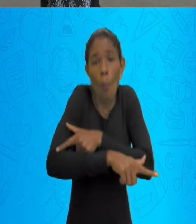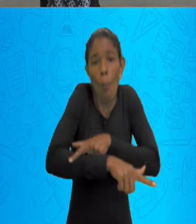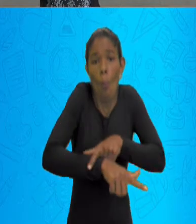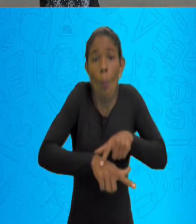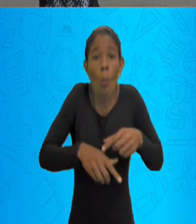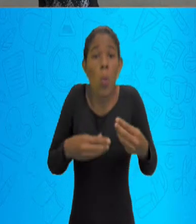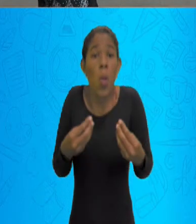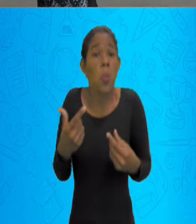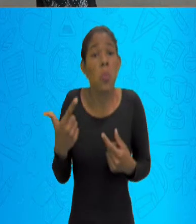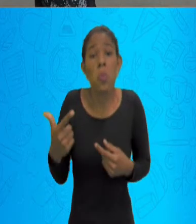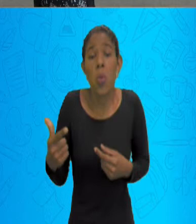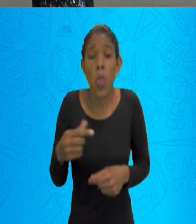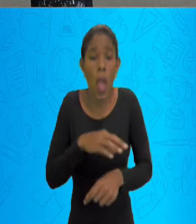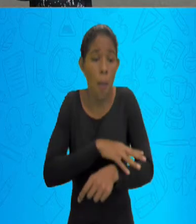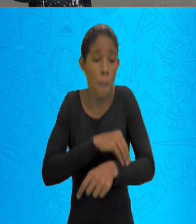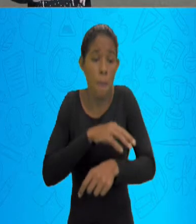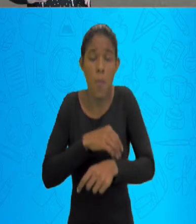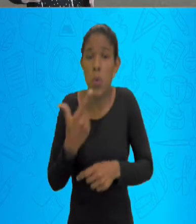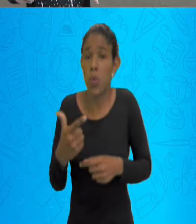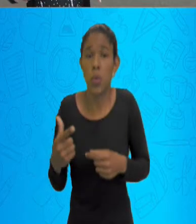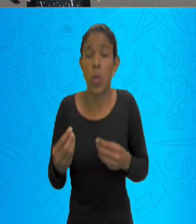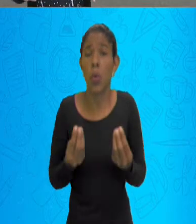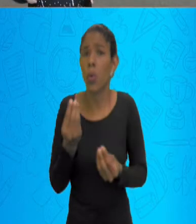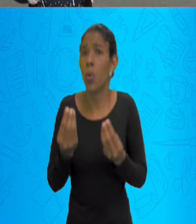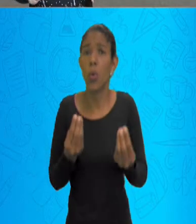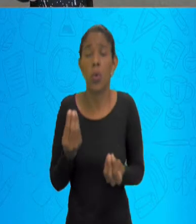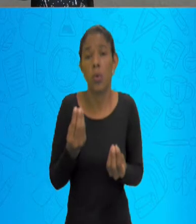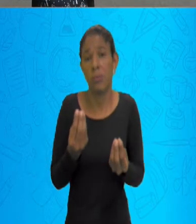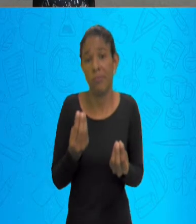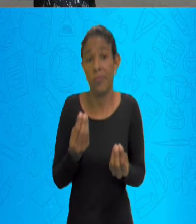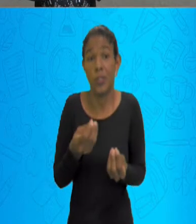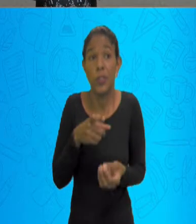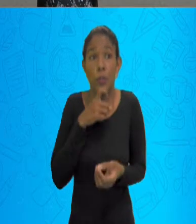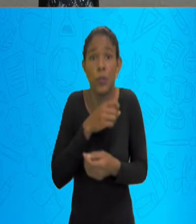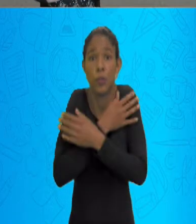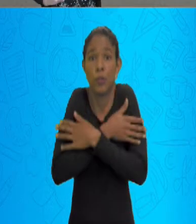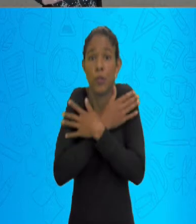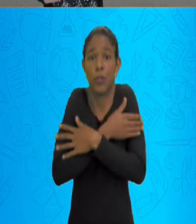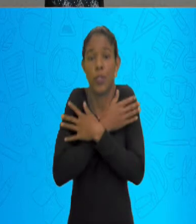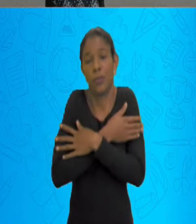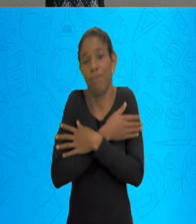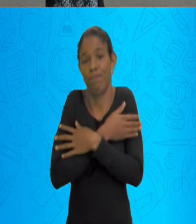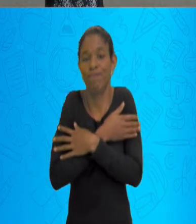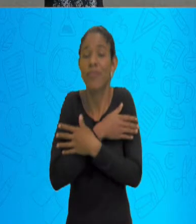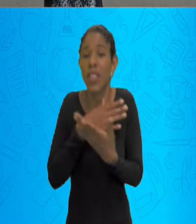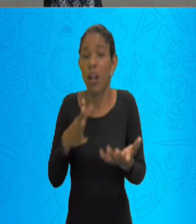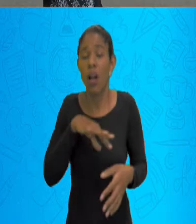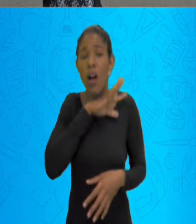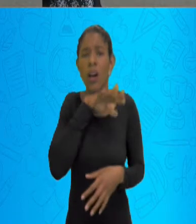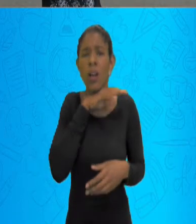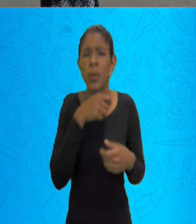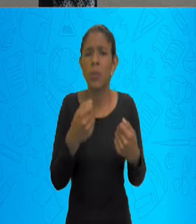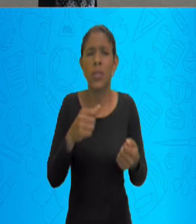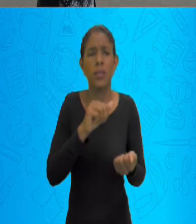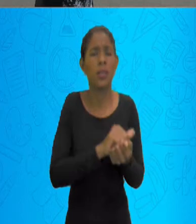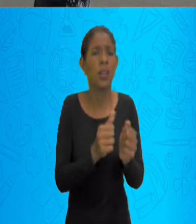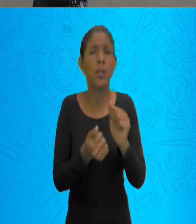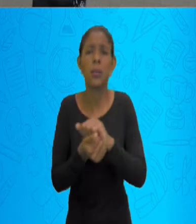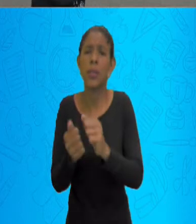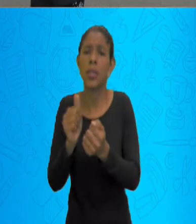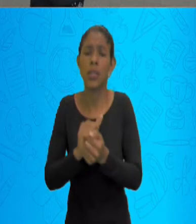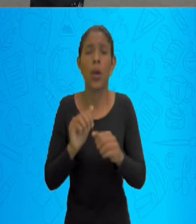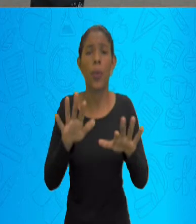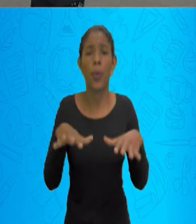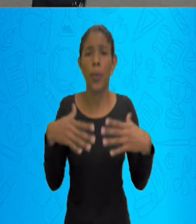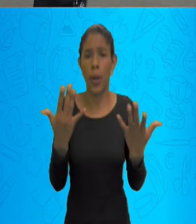desse animal para que ele consiga se adaptar a esse meio e fazer com que ele sobreviva de maneira tranquila? Ali a gente